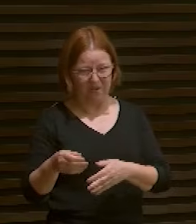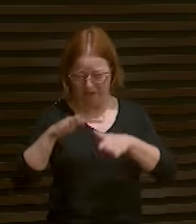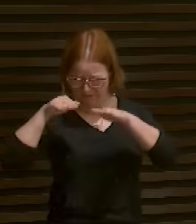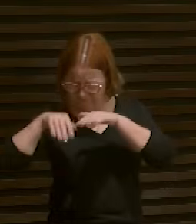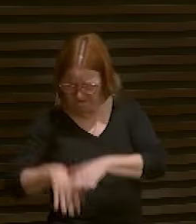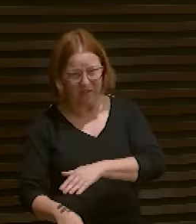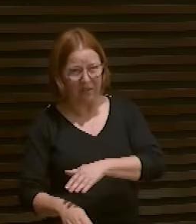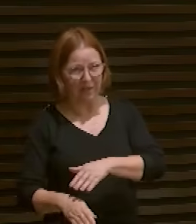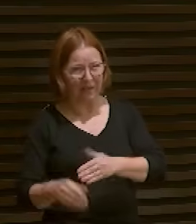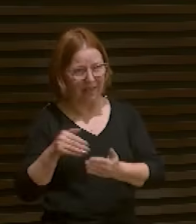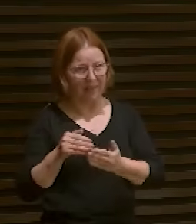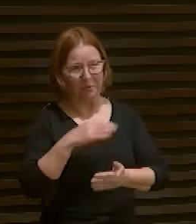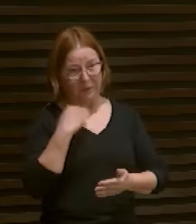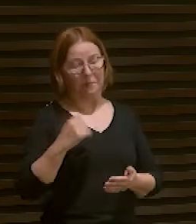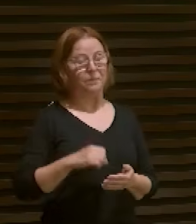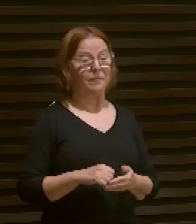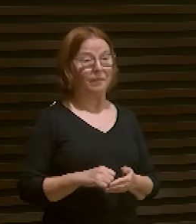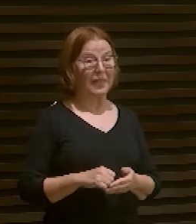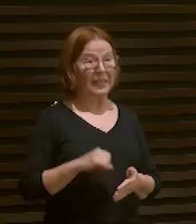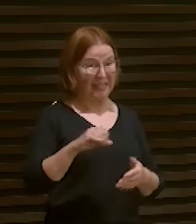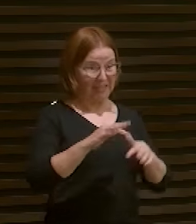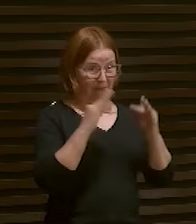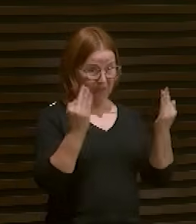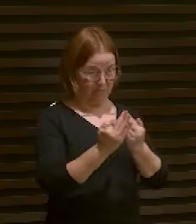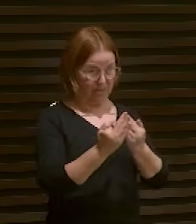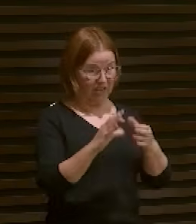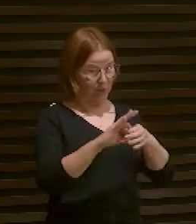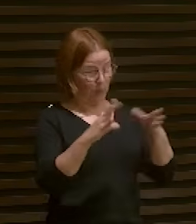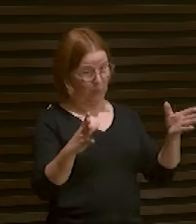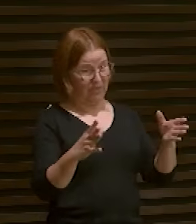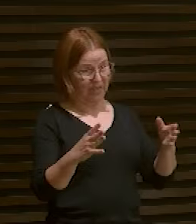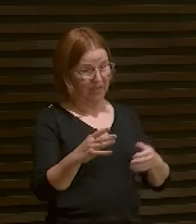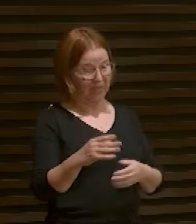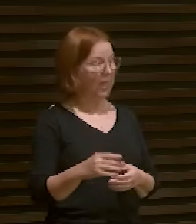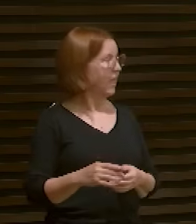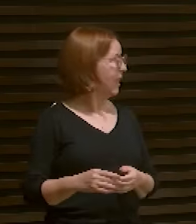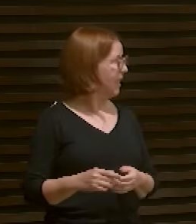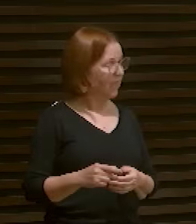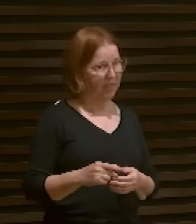soltar o assassino e ele morrer afogado, ela vai ter a justiça.